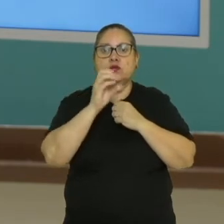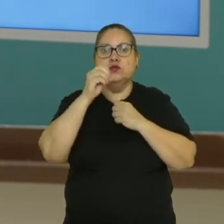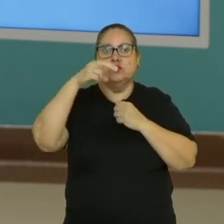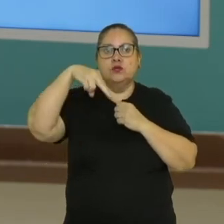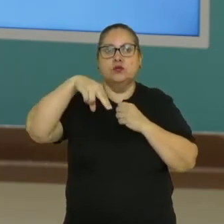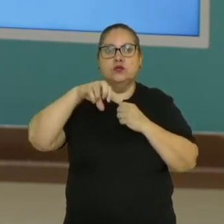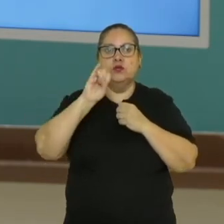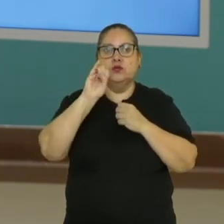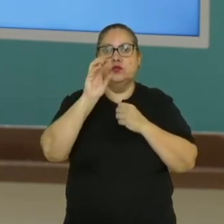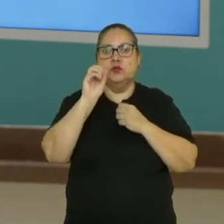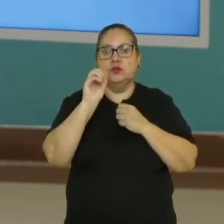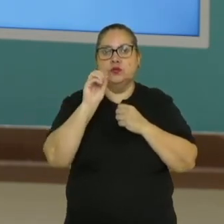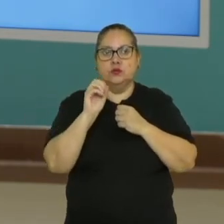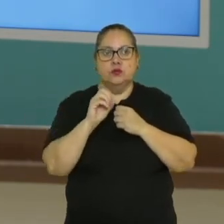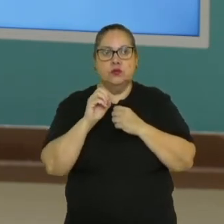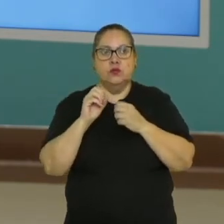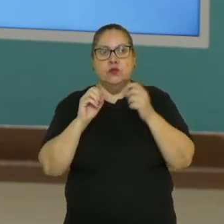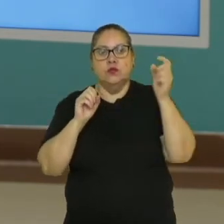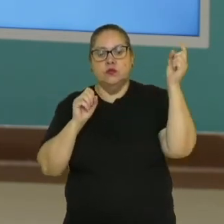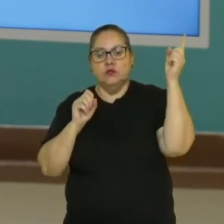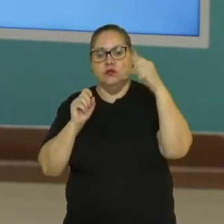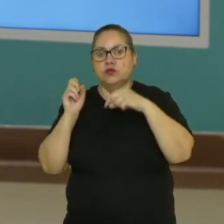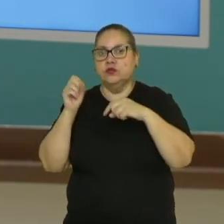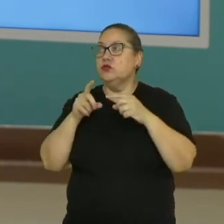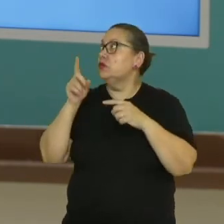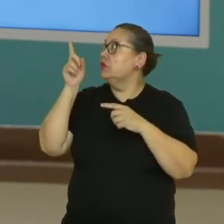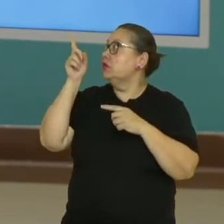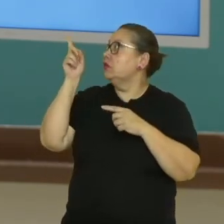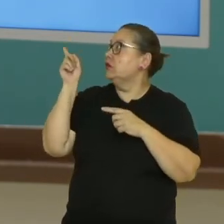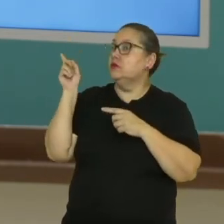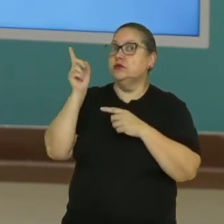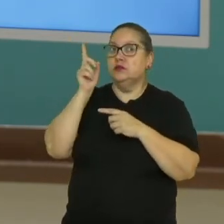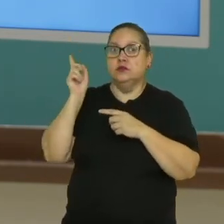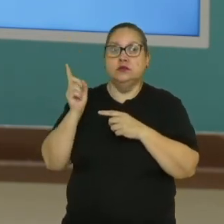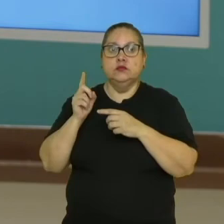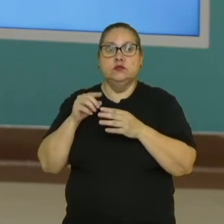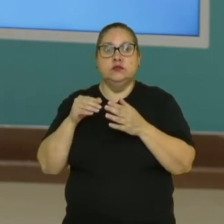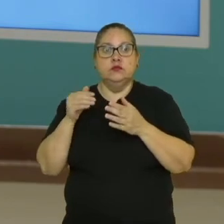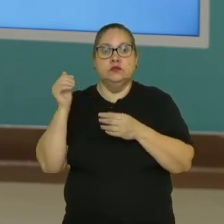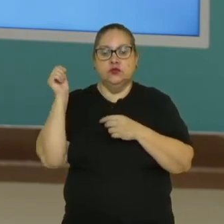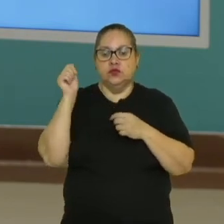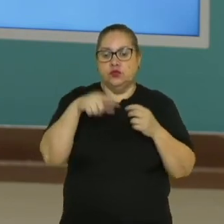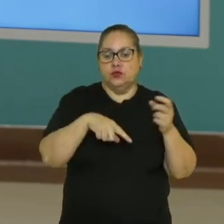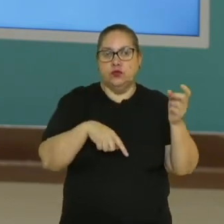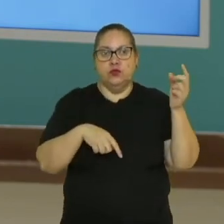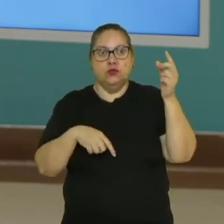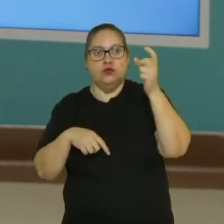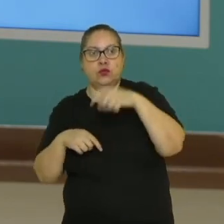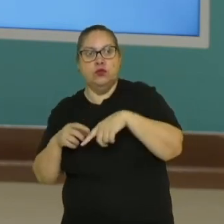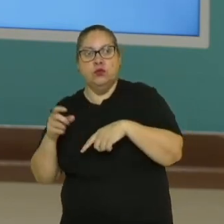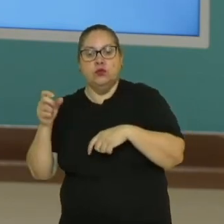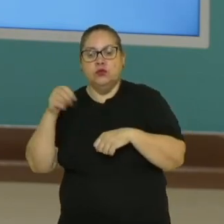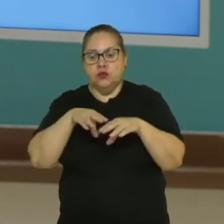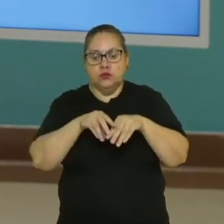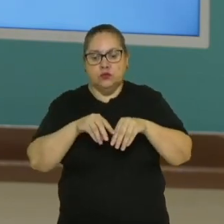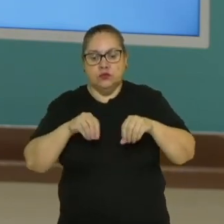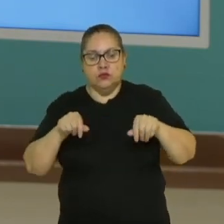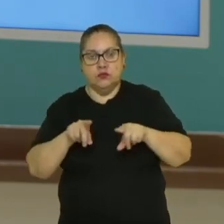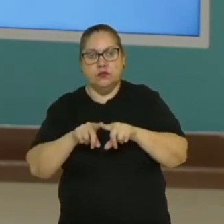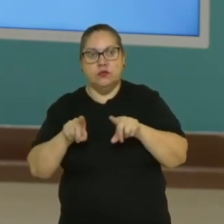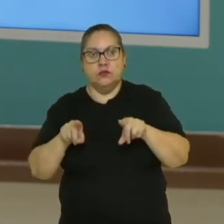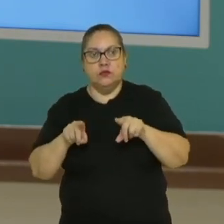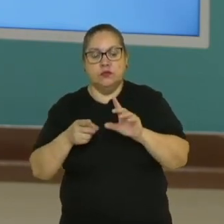raios ultravioleta. E olha lá, quantos meteoroides atingindo a superfície do nosso planeta? Porém,